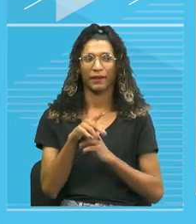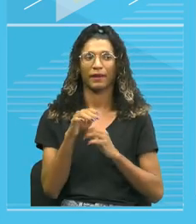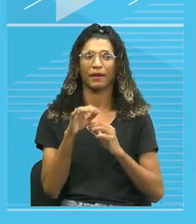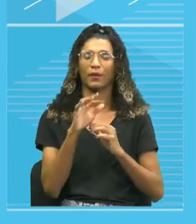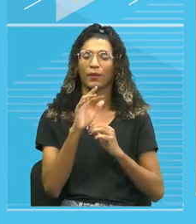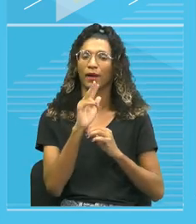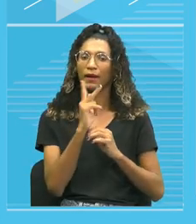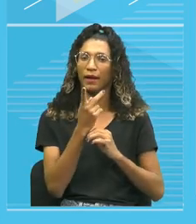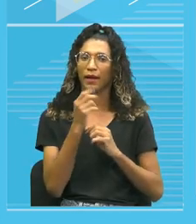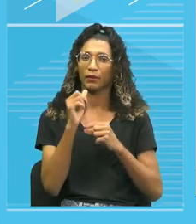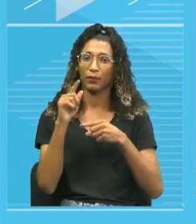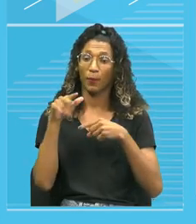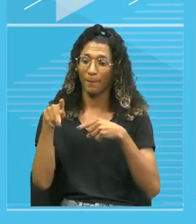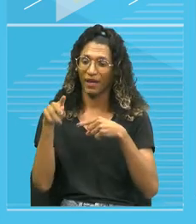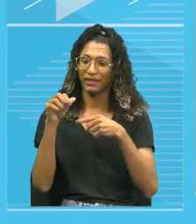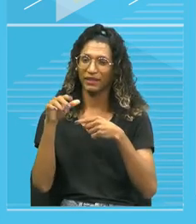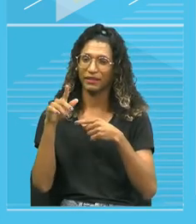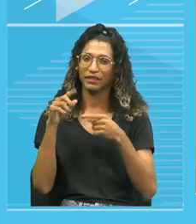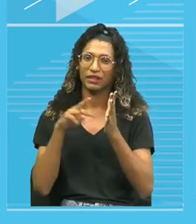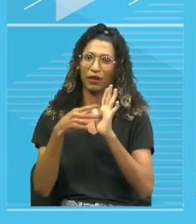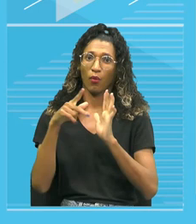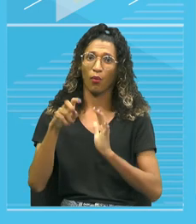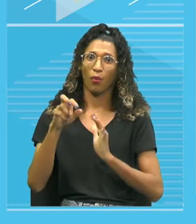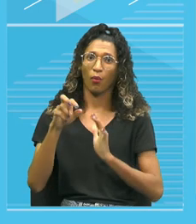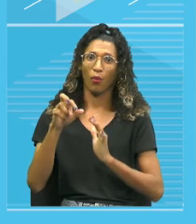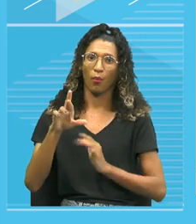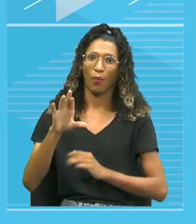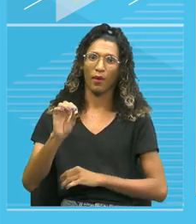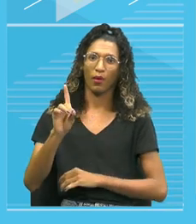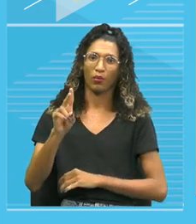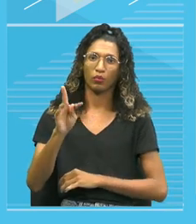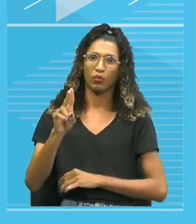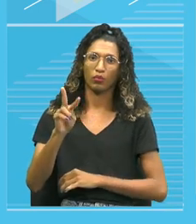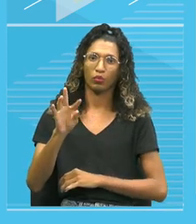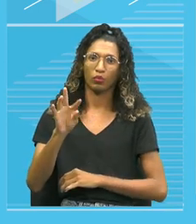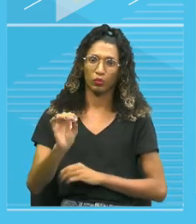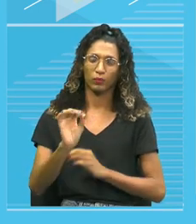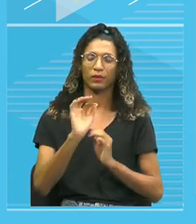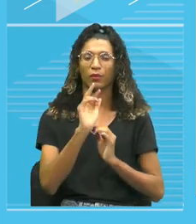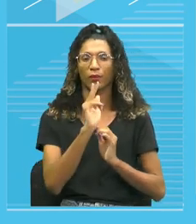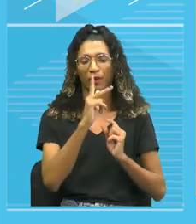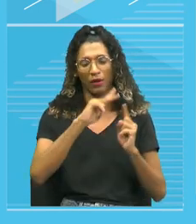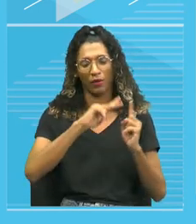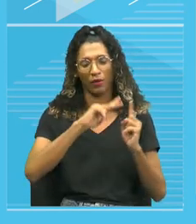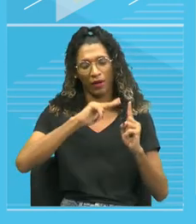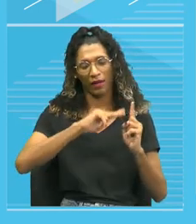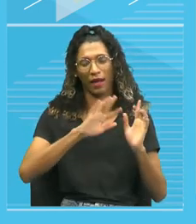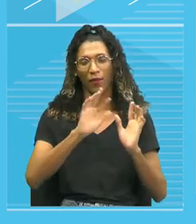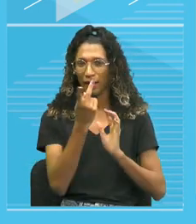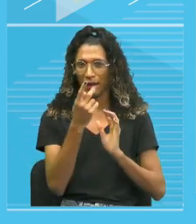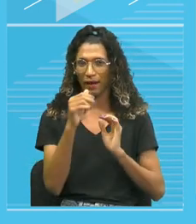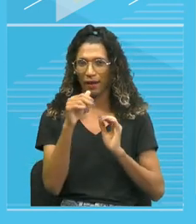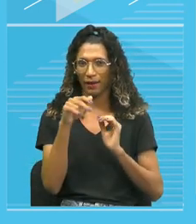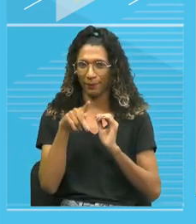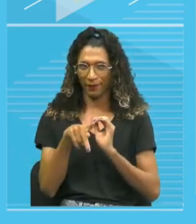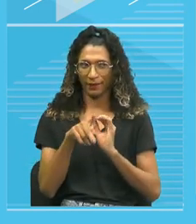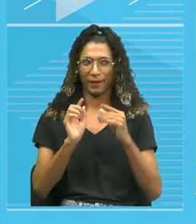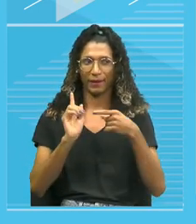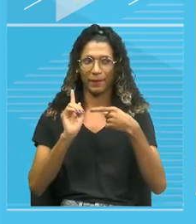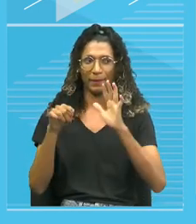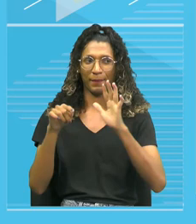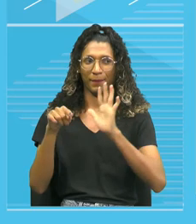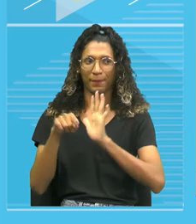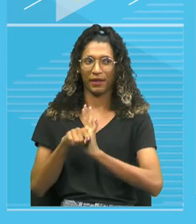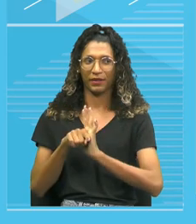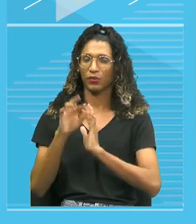lembre-se de o detalhe o valor que nós vamos encontrar É para um mol de metanol porque